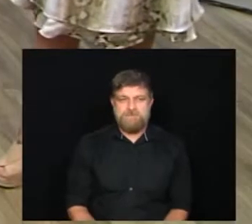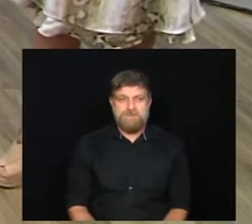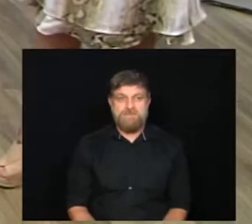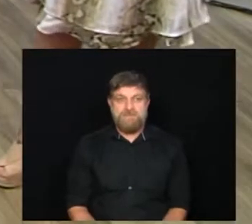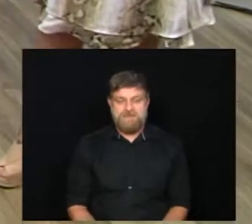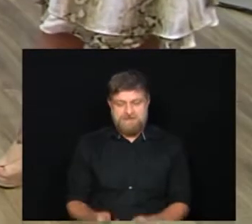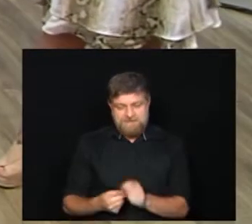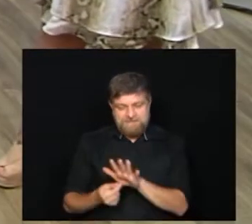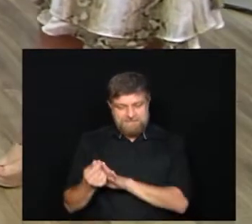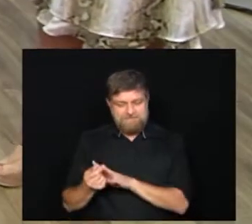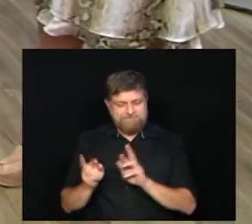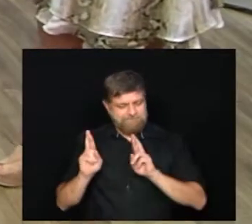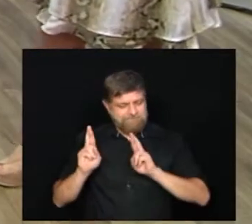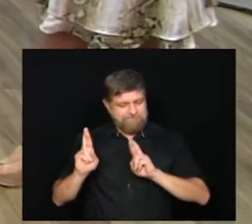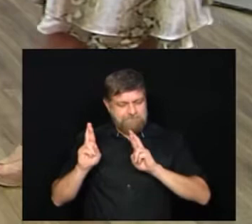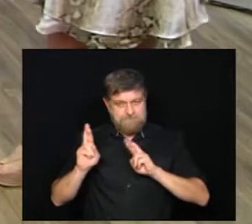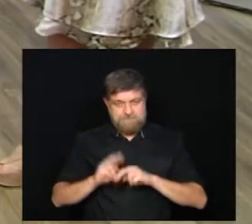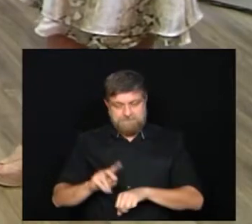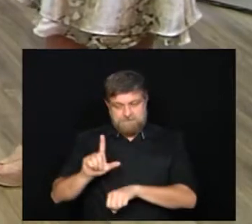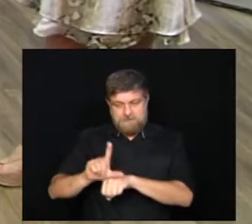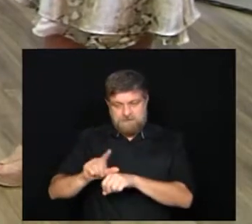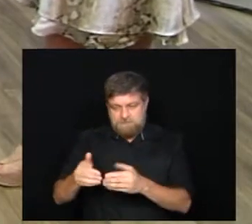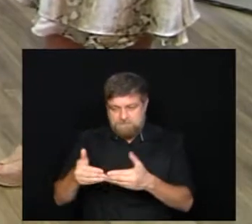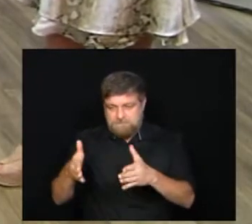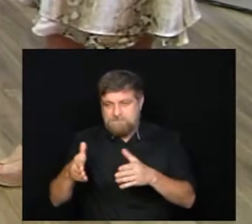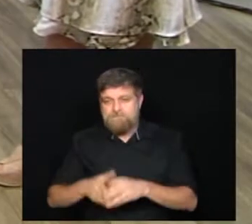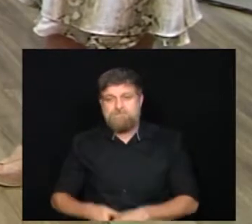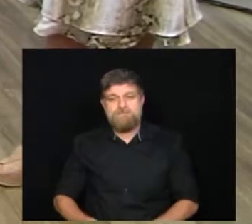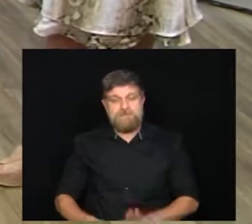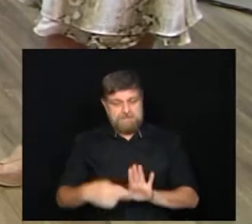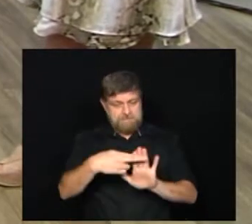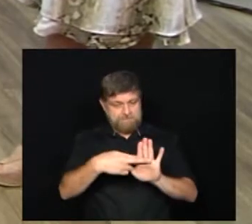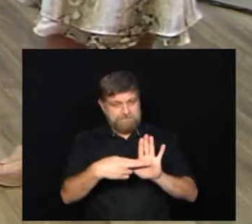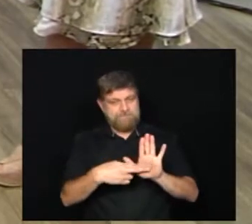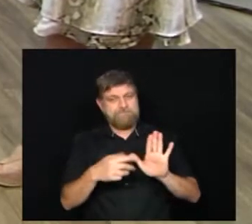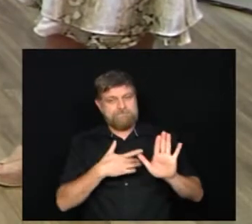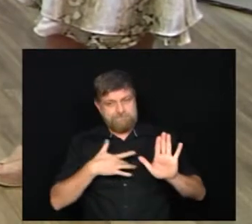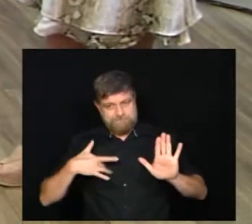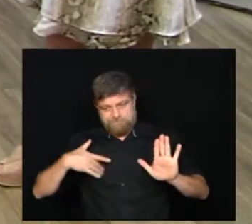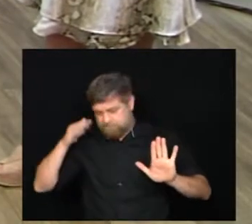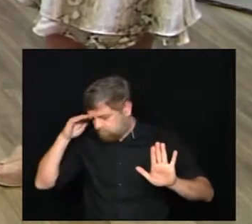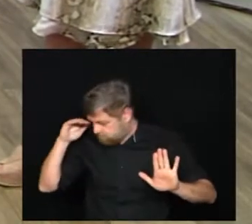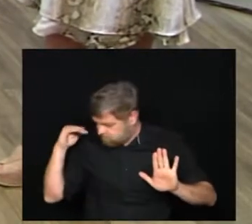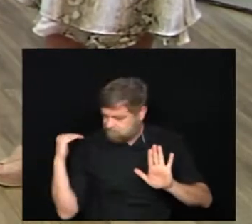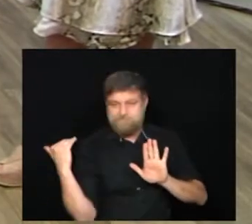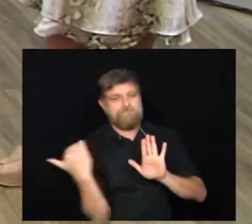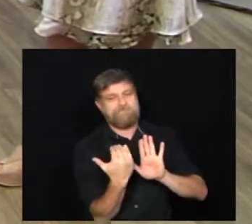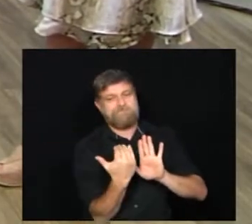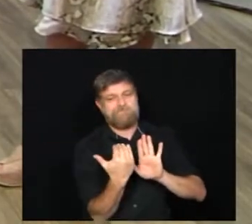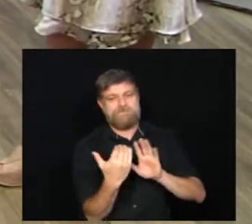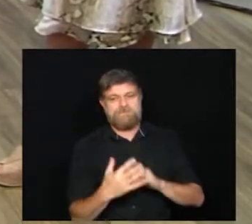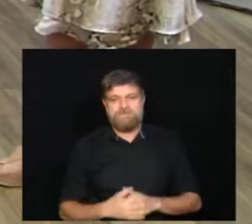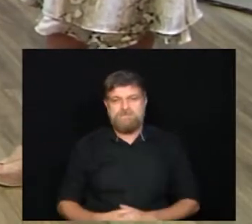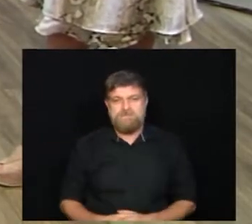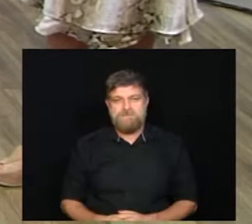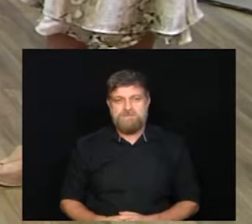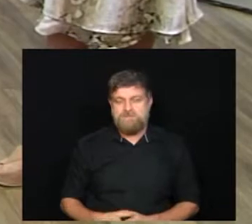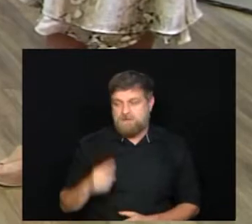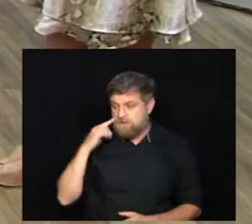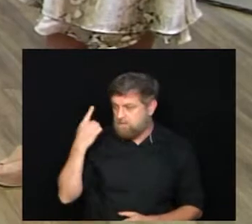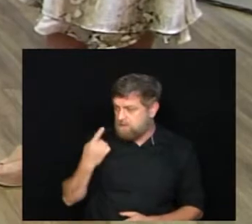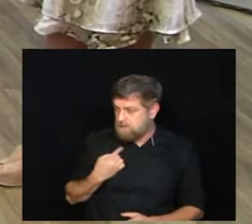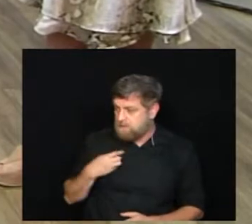Retomada esperada, né, do comércio, mas claro que respeitando todos os protocolos sanitários. Miriam Abreu,